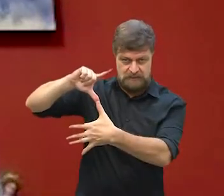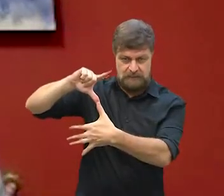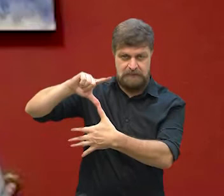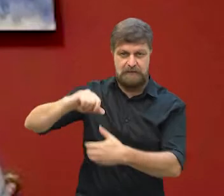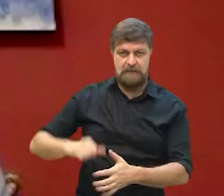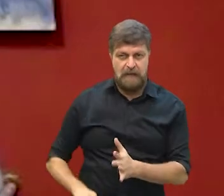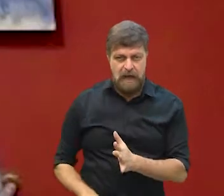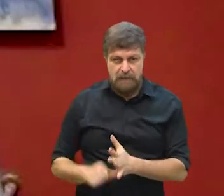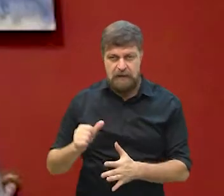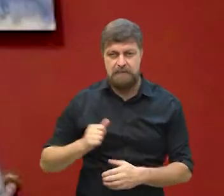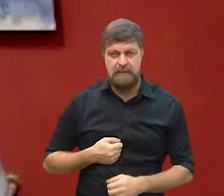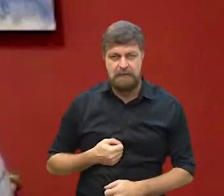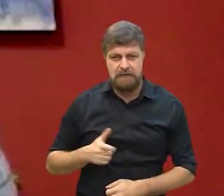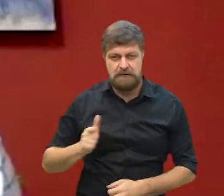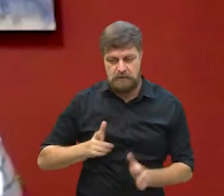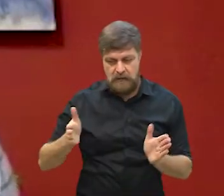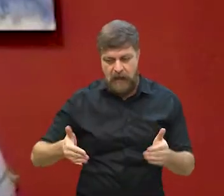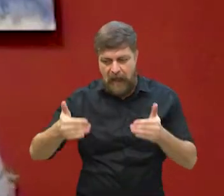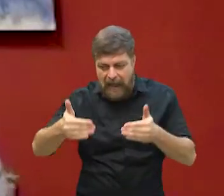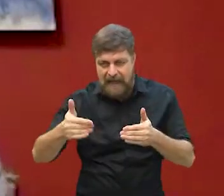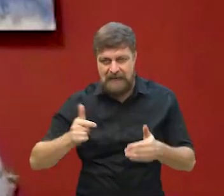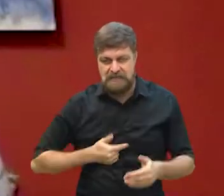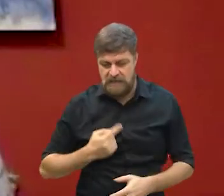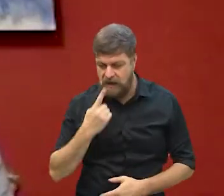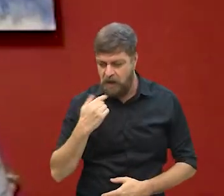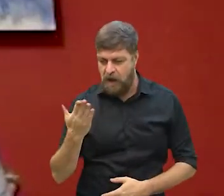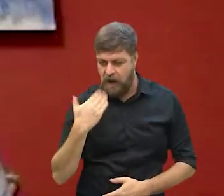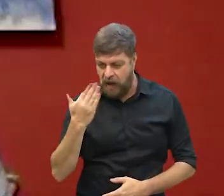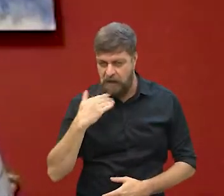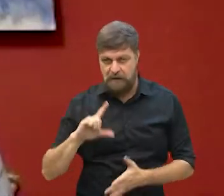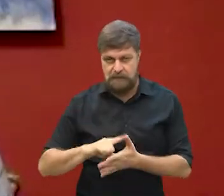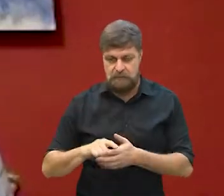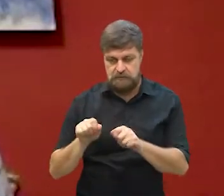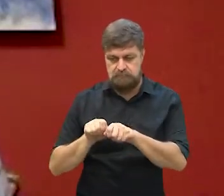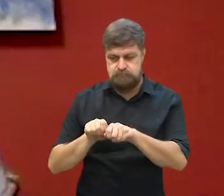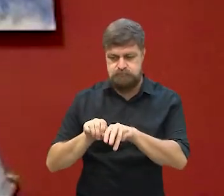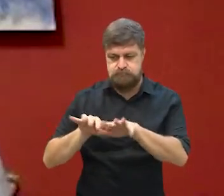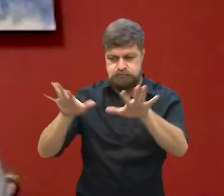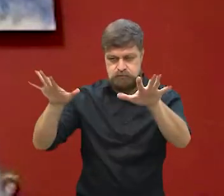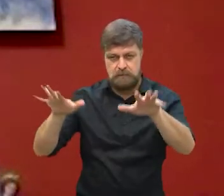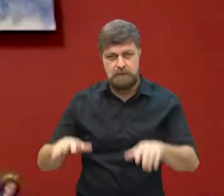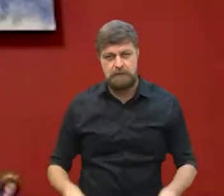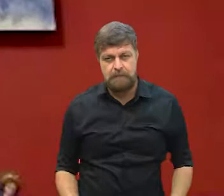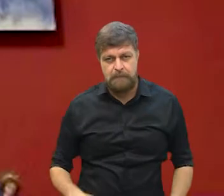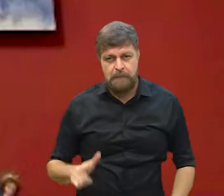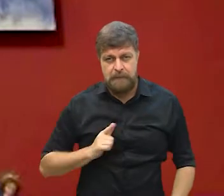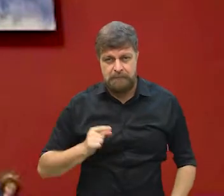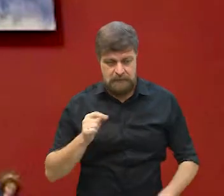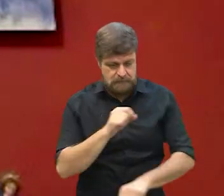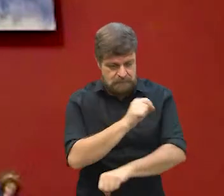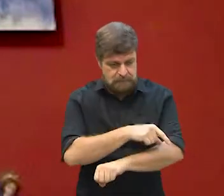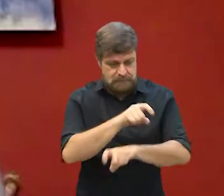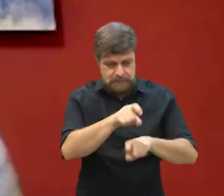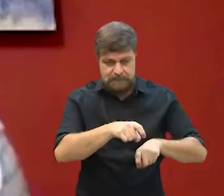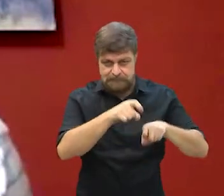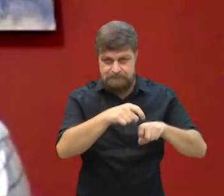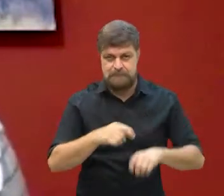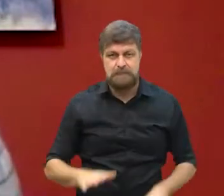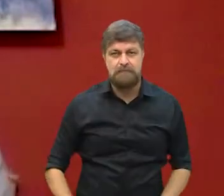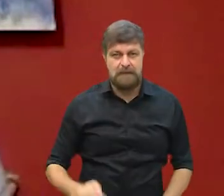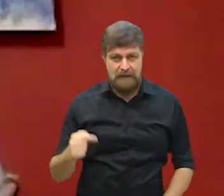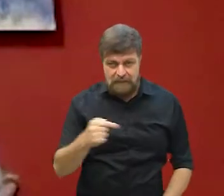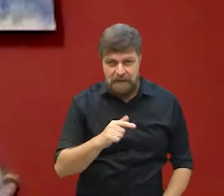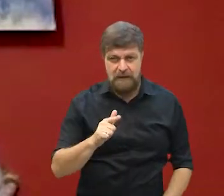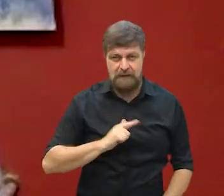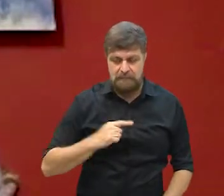com a América Latina, pequenininho, umas caixas, uns pallets, e depois a gente está ampliando. Mas como o Criador sempre nos deu